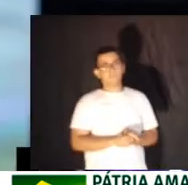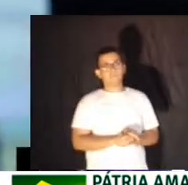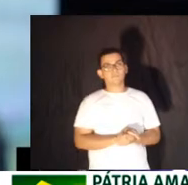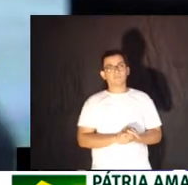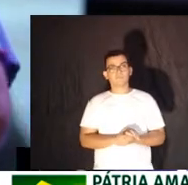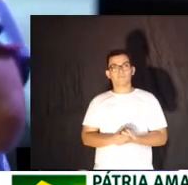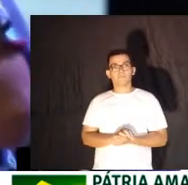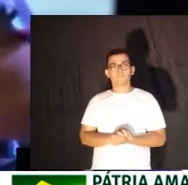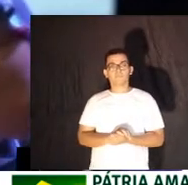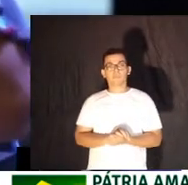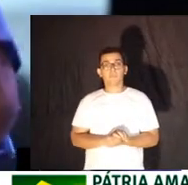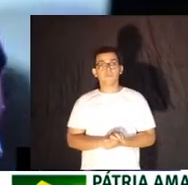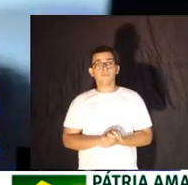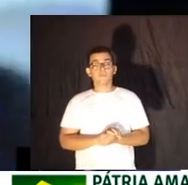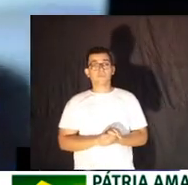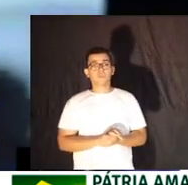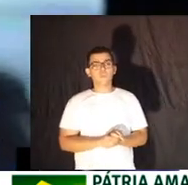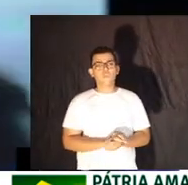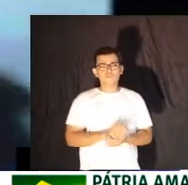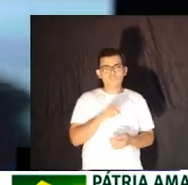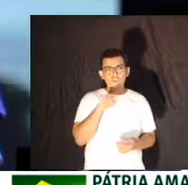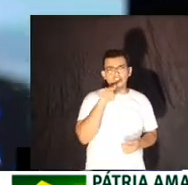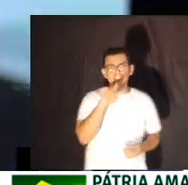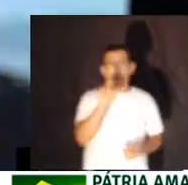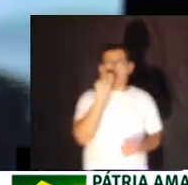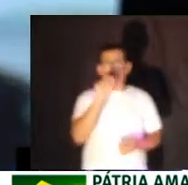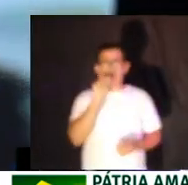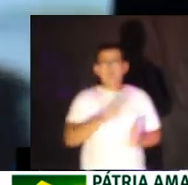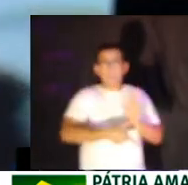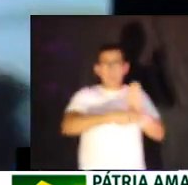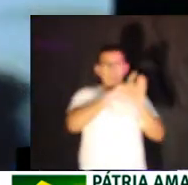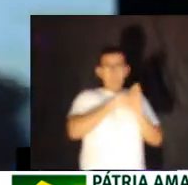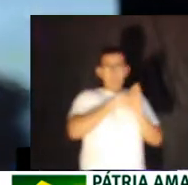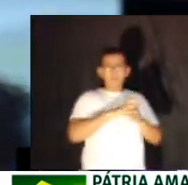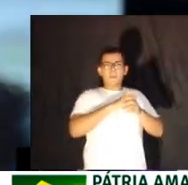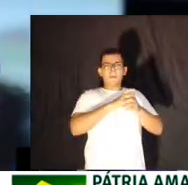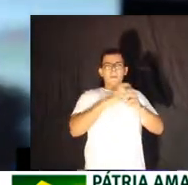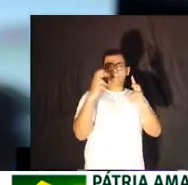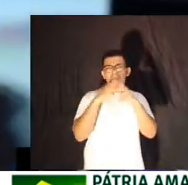Você com raiva me atacando e eu só com um beijo dou um troco.